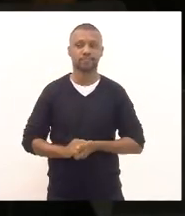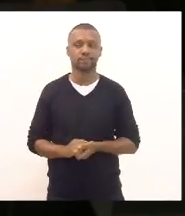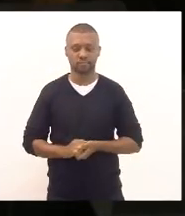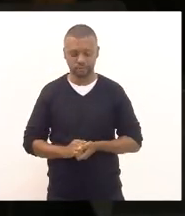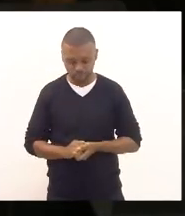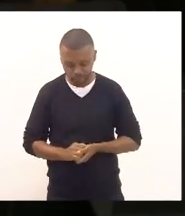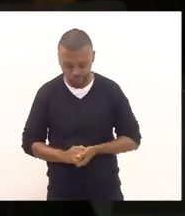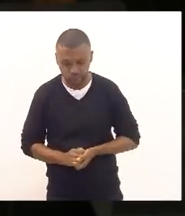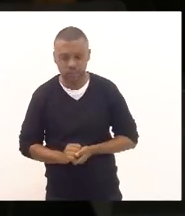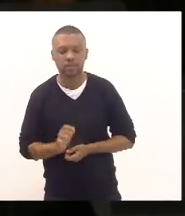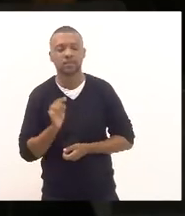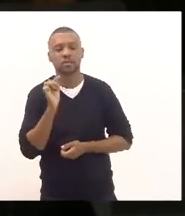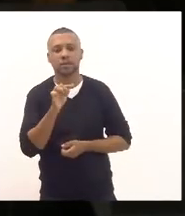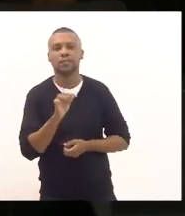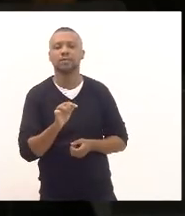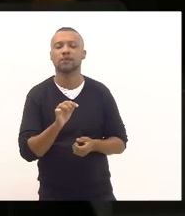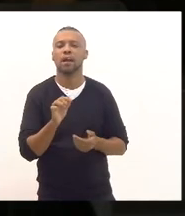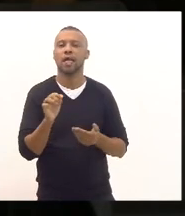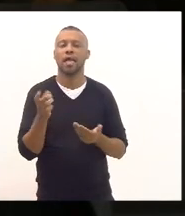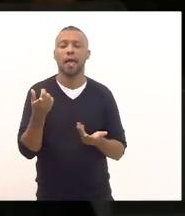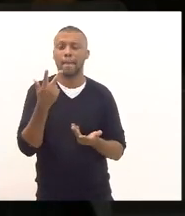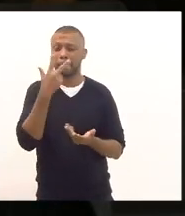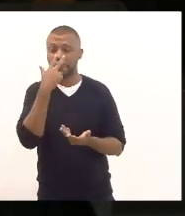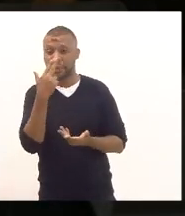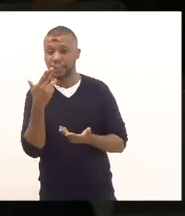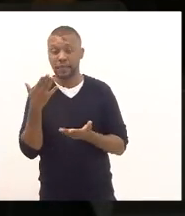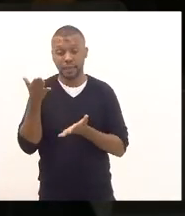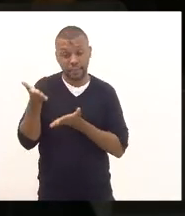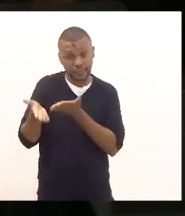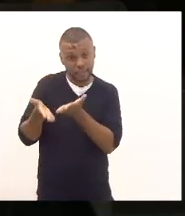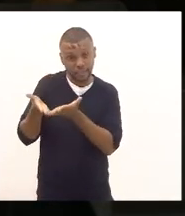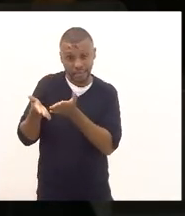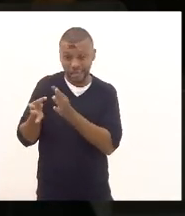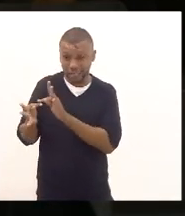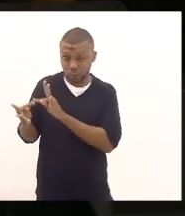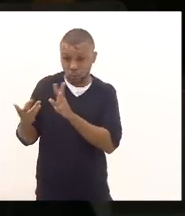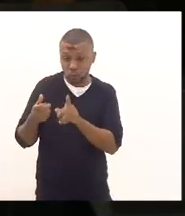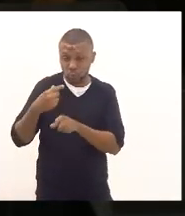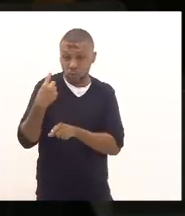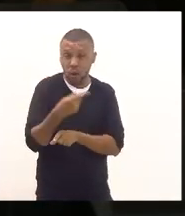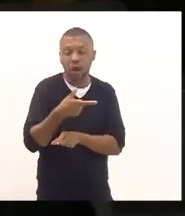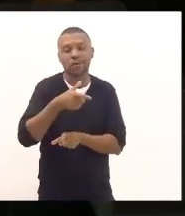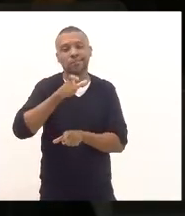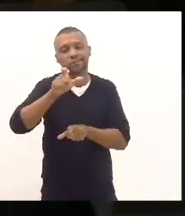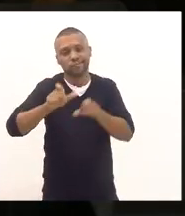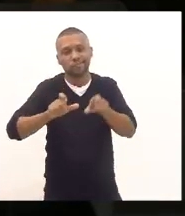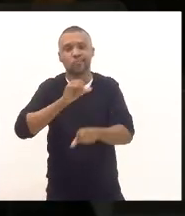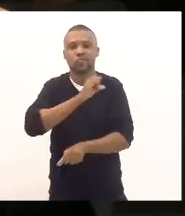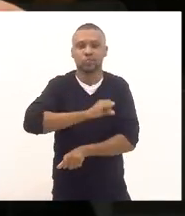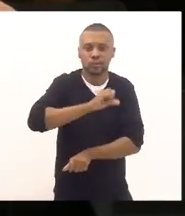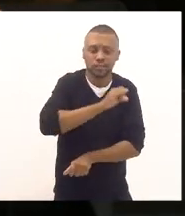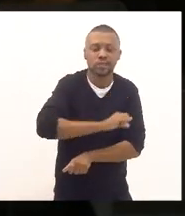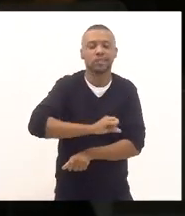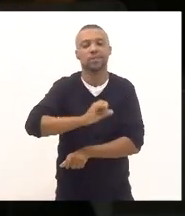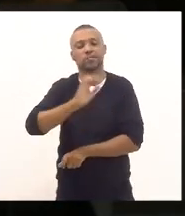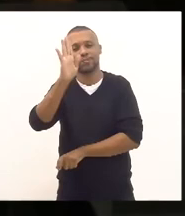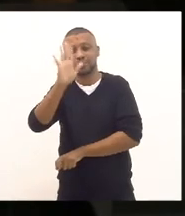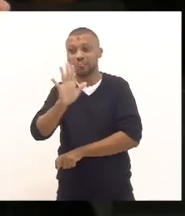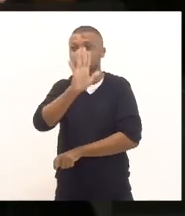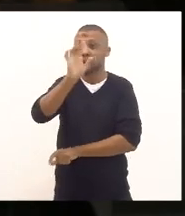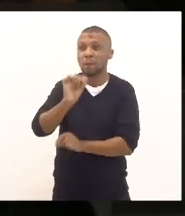é tratar todos nós cidadãos Fluminenses e brasileiros como